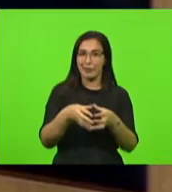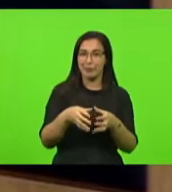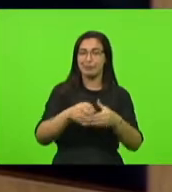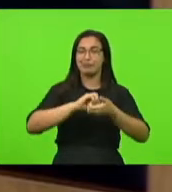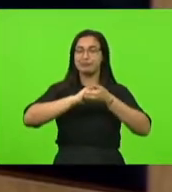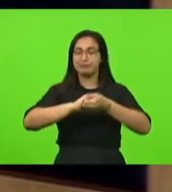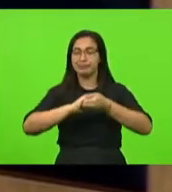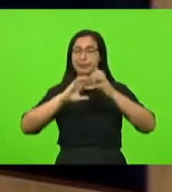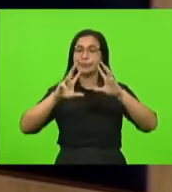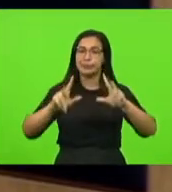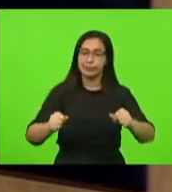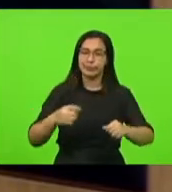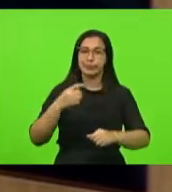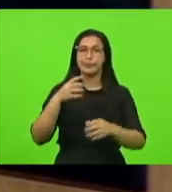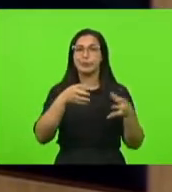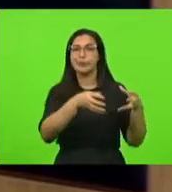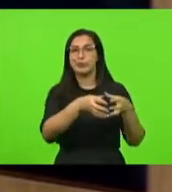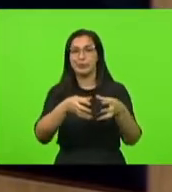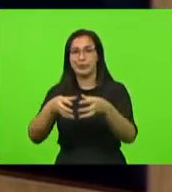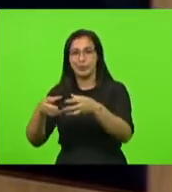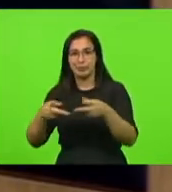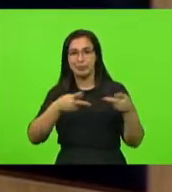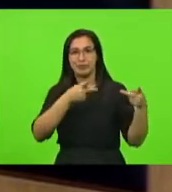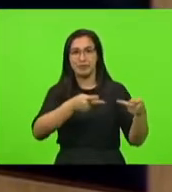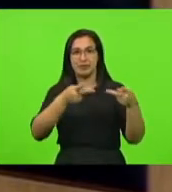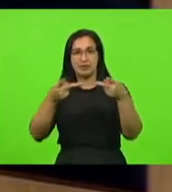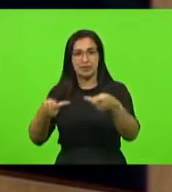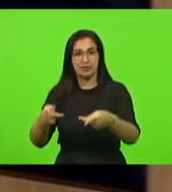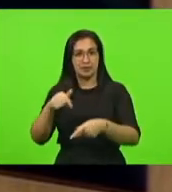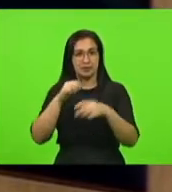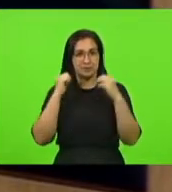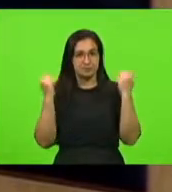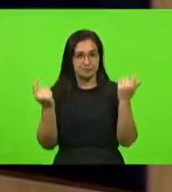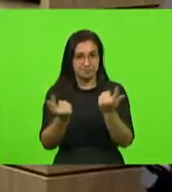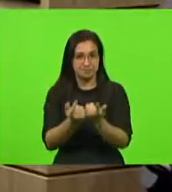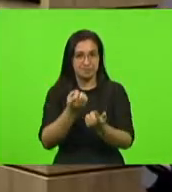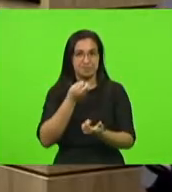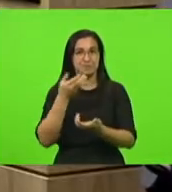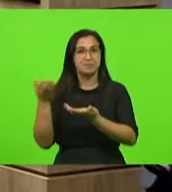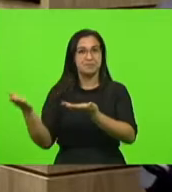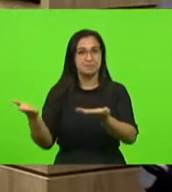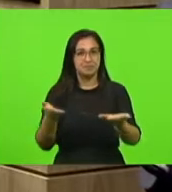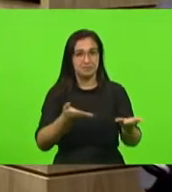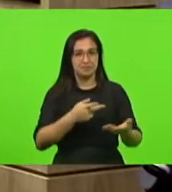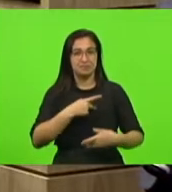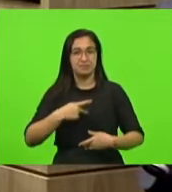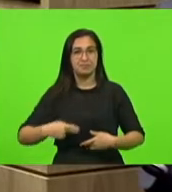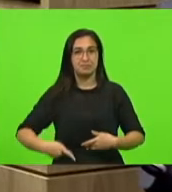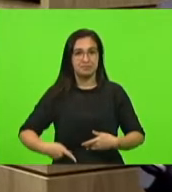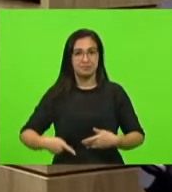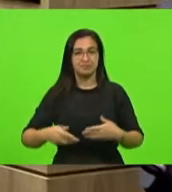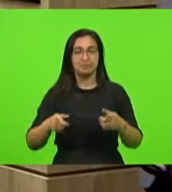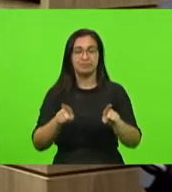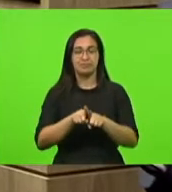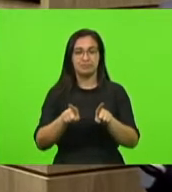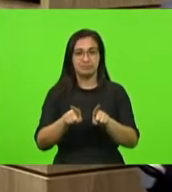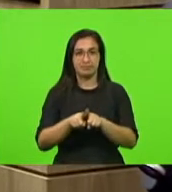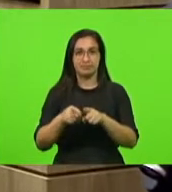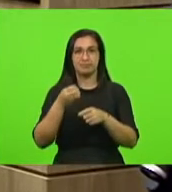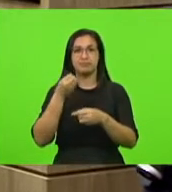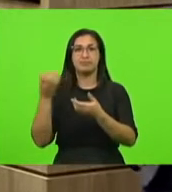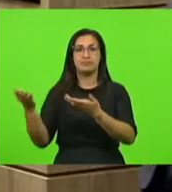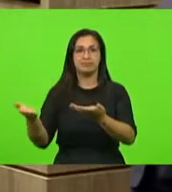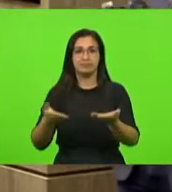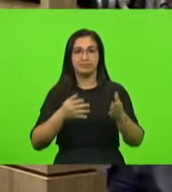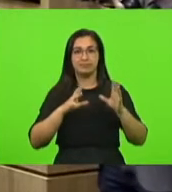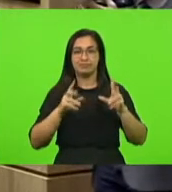demais delegações que estão aqui presentes, senhor presidente. Sejam todos bem-vindos. Essa presidência, da mesma presidente, forma, pela recebe ordem. De braços